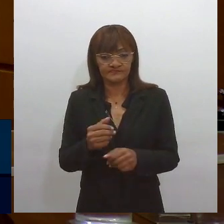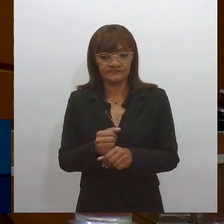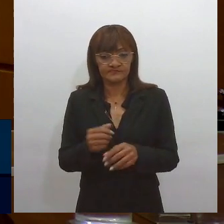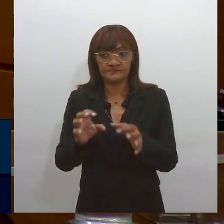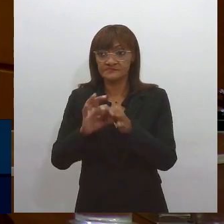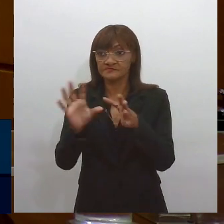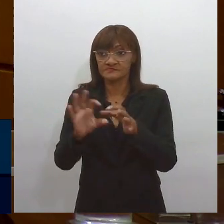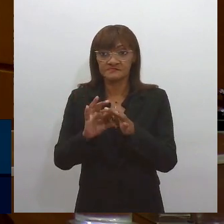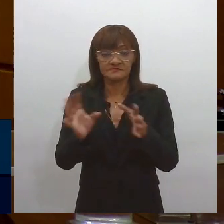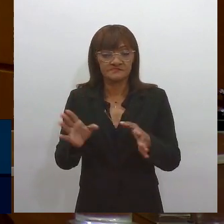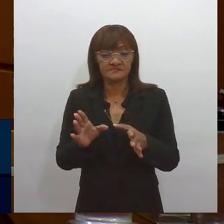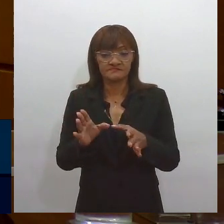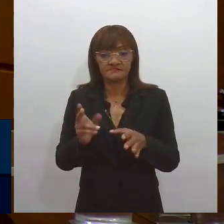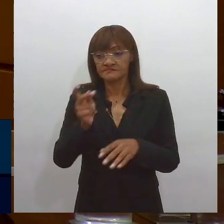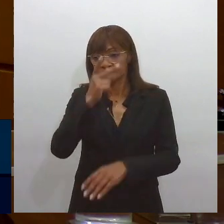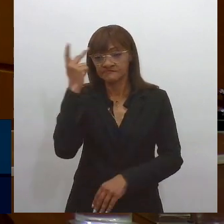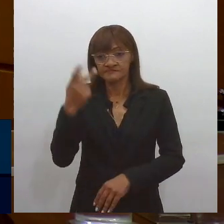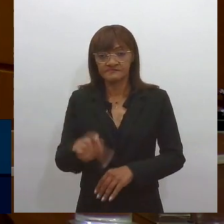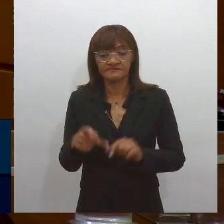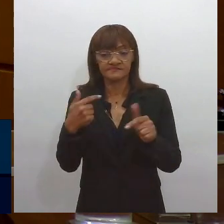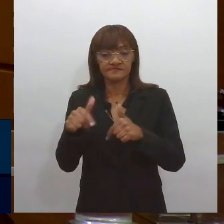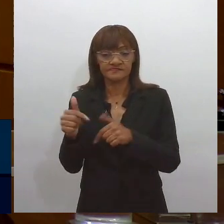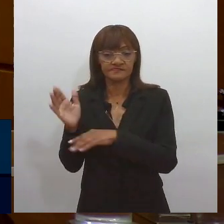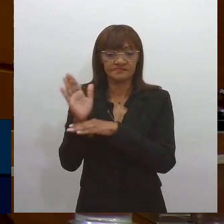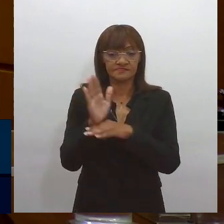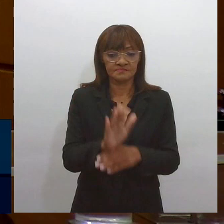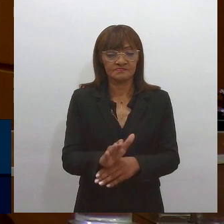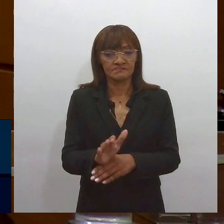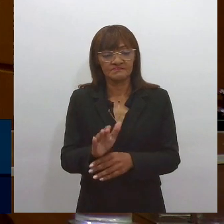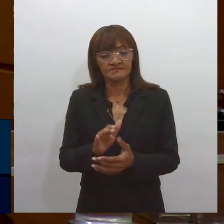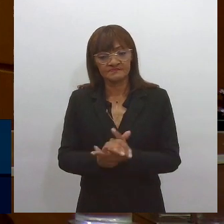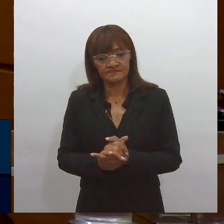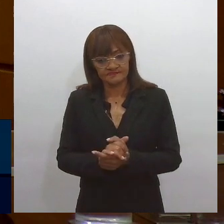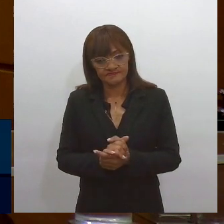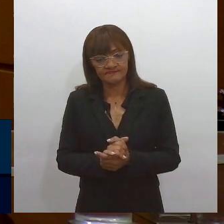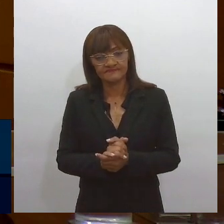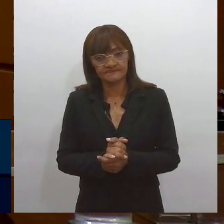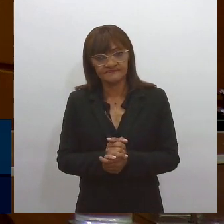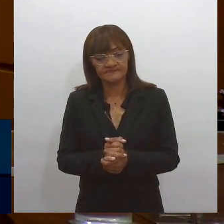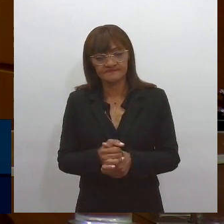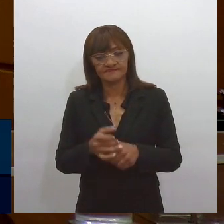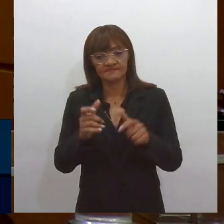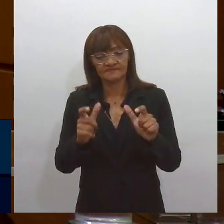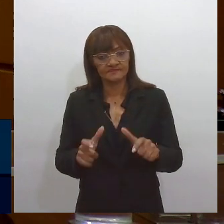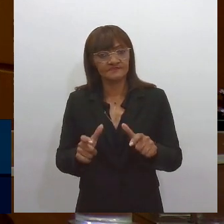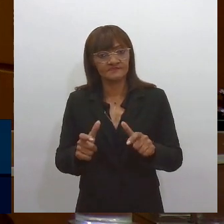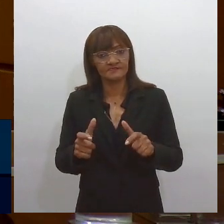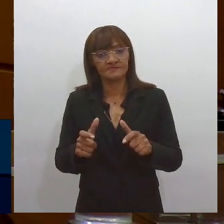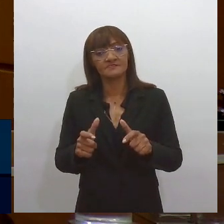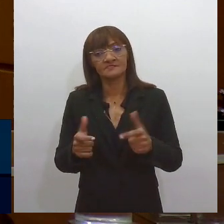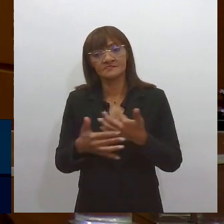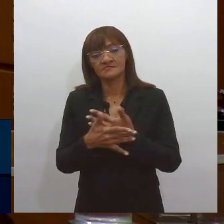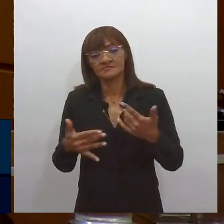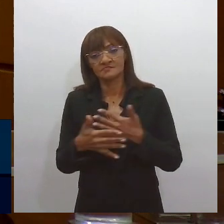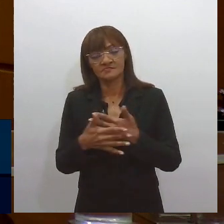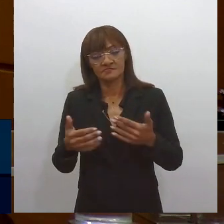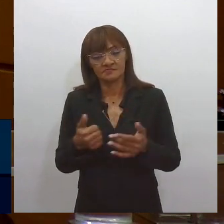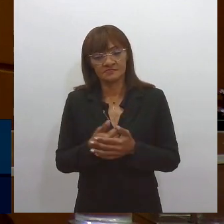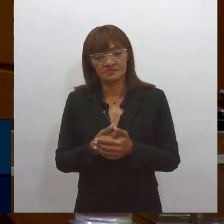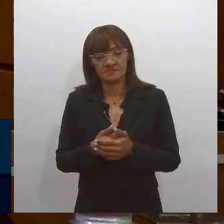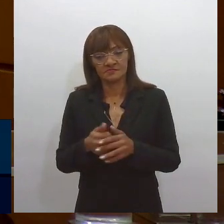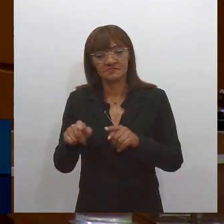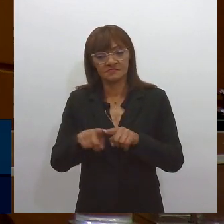possam ajudar nos trabalhos no Rio Grande do Sul Porque nossos irmãos gaúchos realmente estão precisando Então